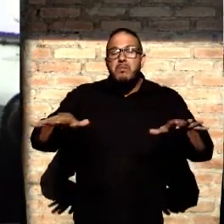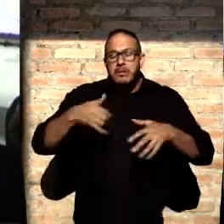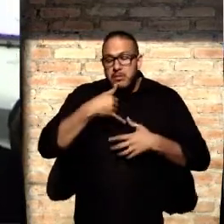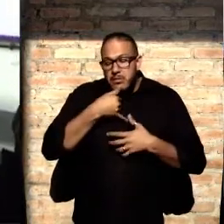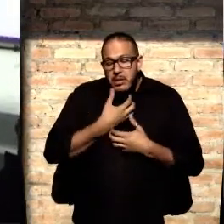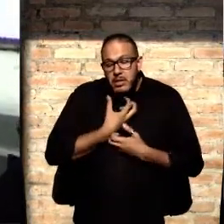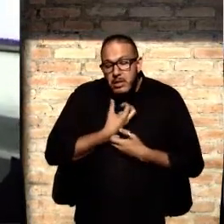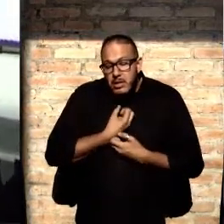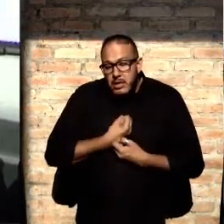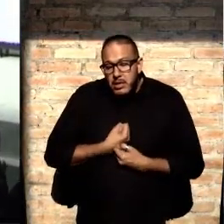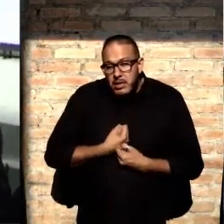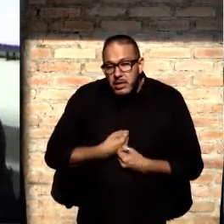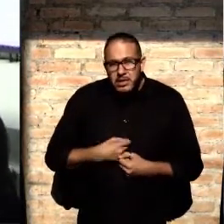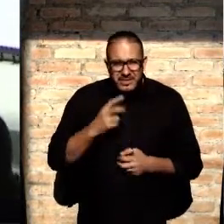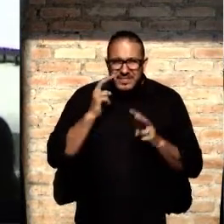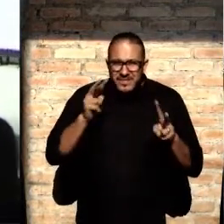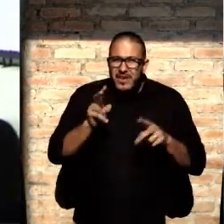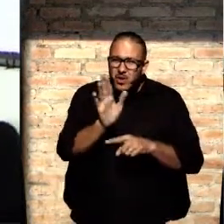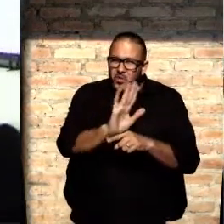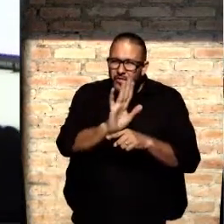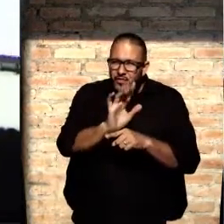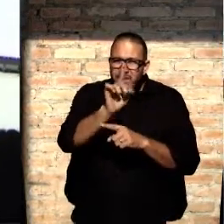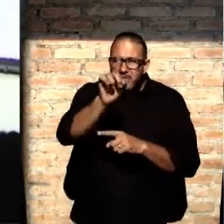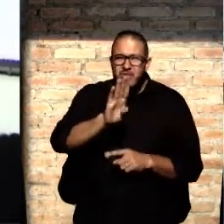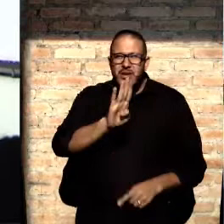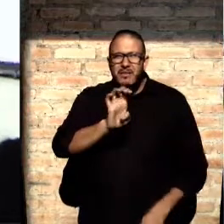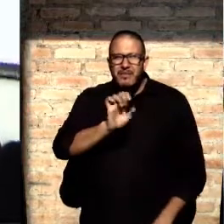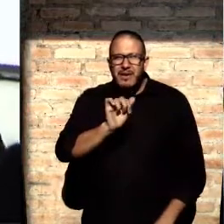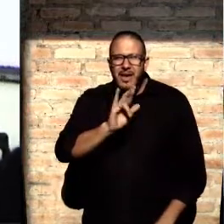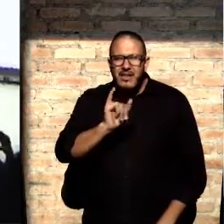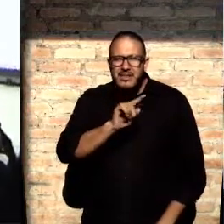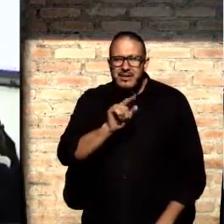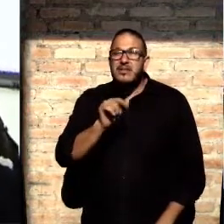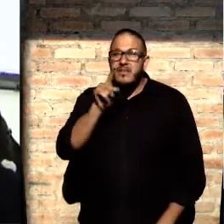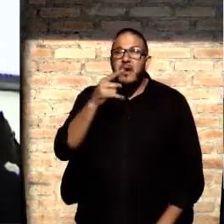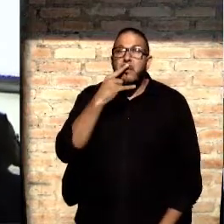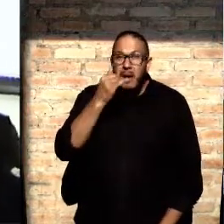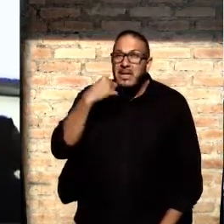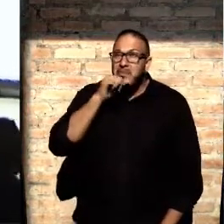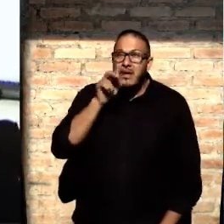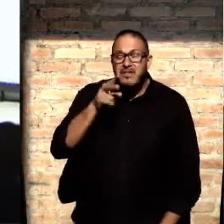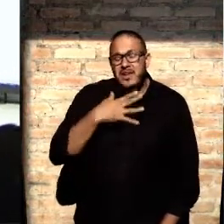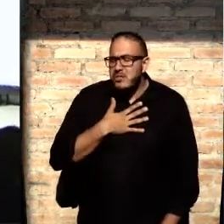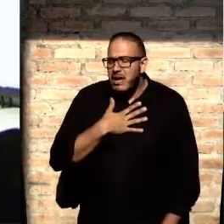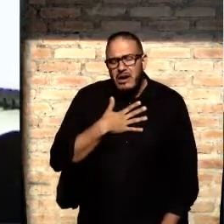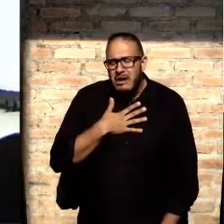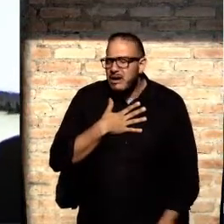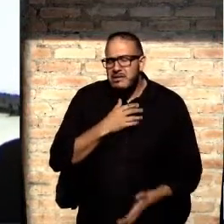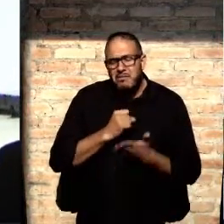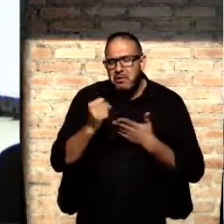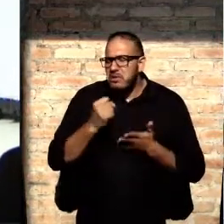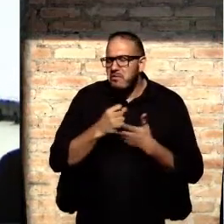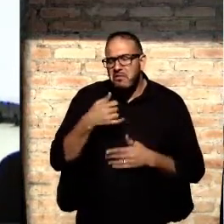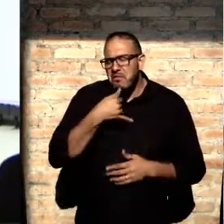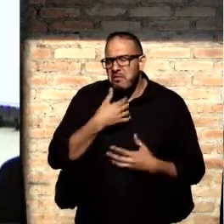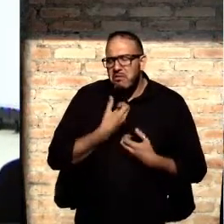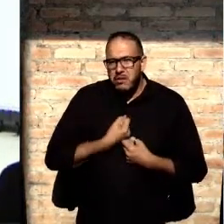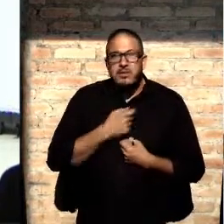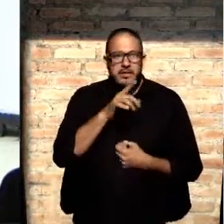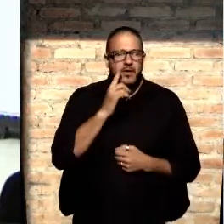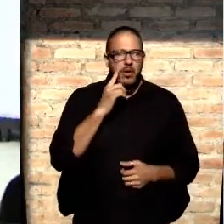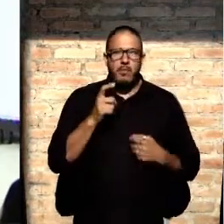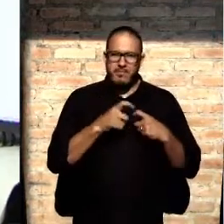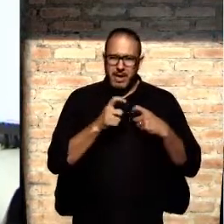você vê esses pais do vídeo que a beatriz nos mostrou você vê quando o drauzio nos conta números desse